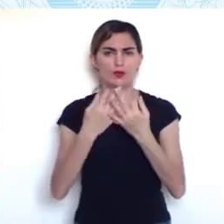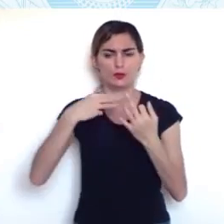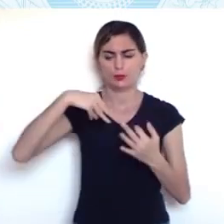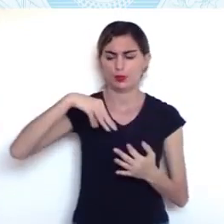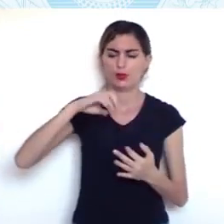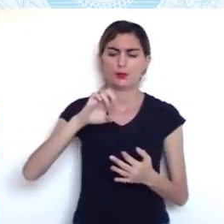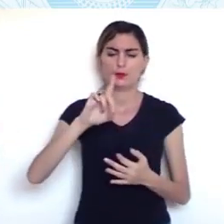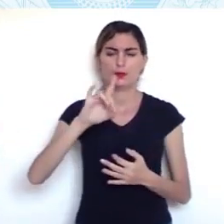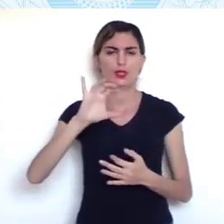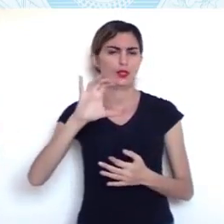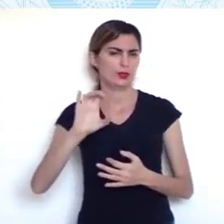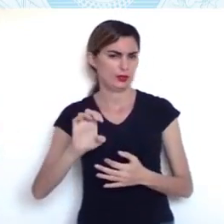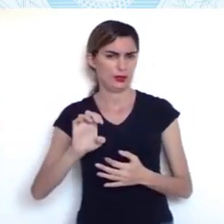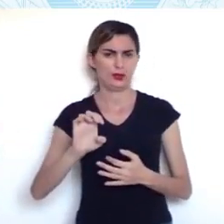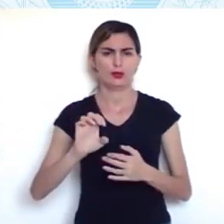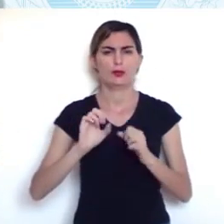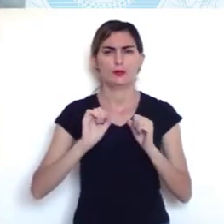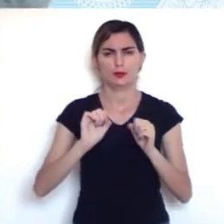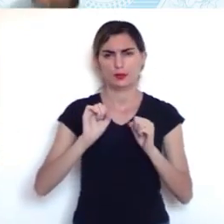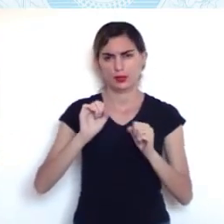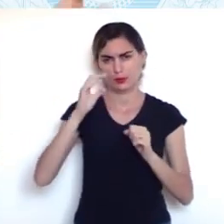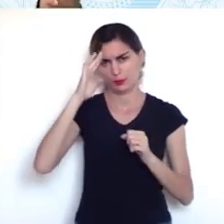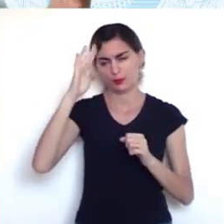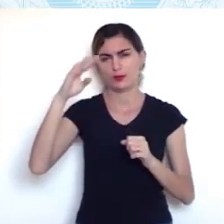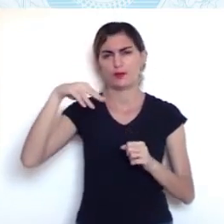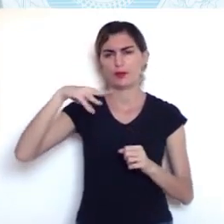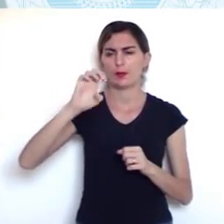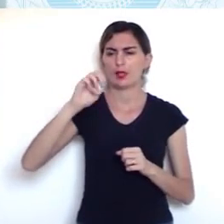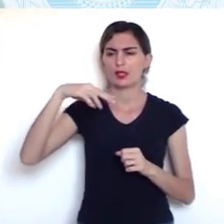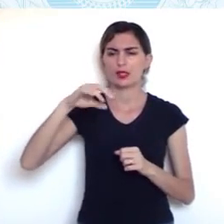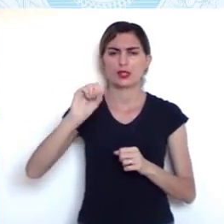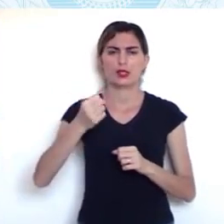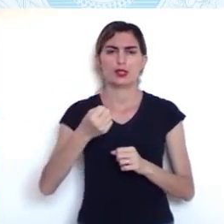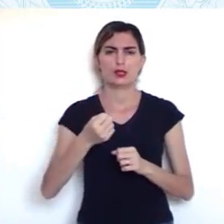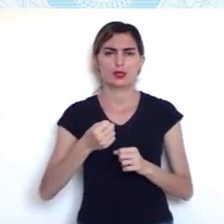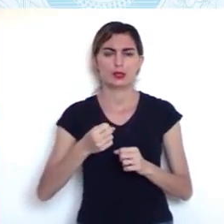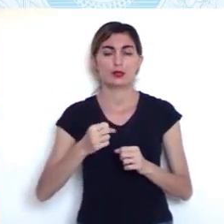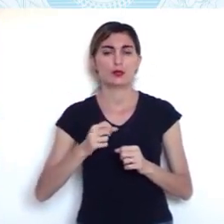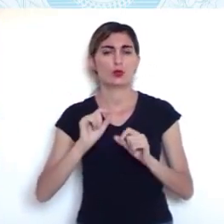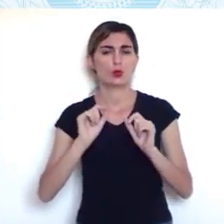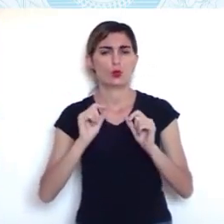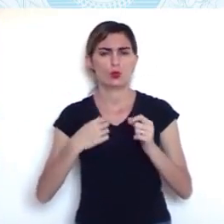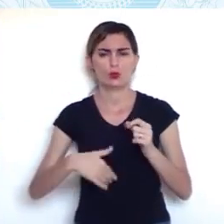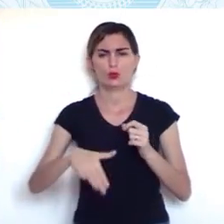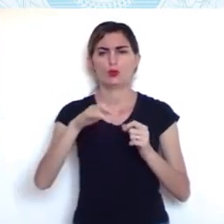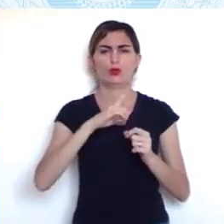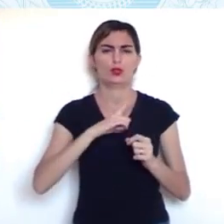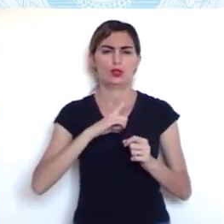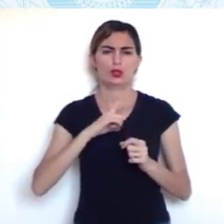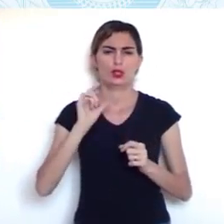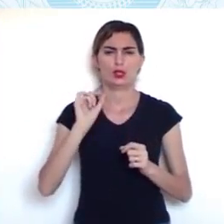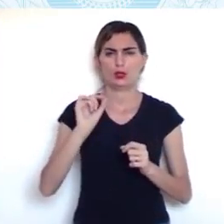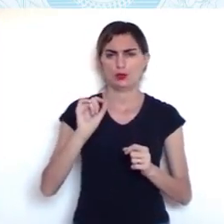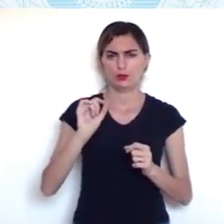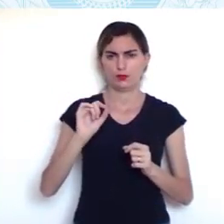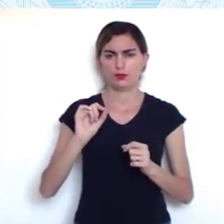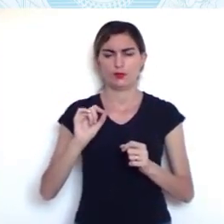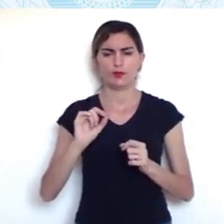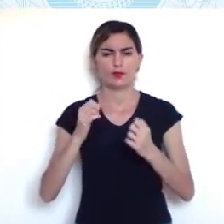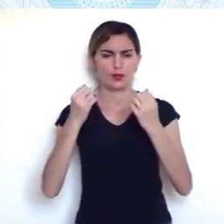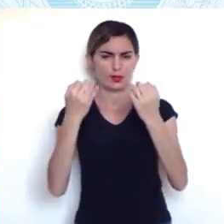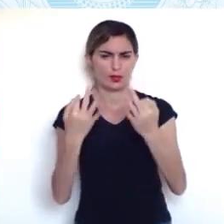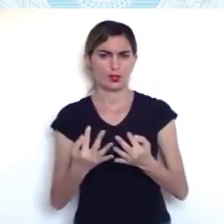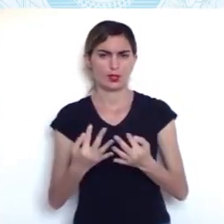família Médici, principal mecenas, onde nós vamos ter, conforme eu falei